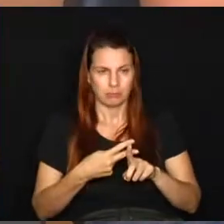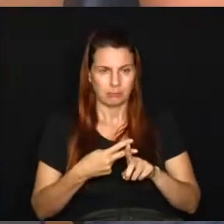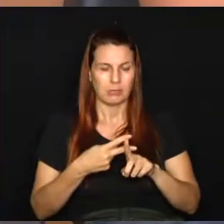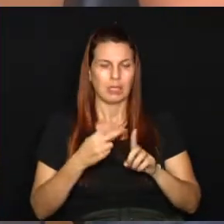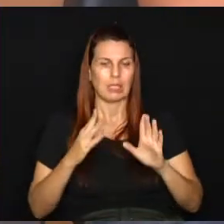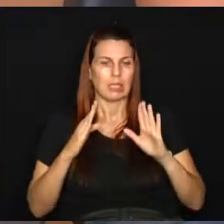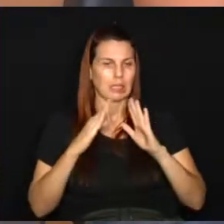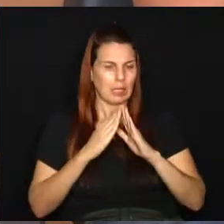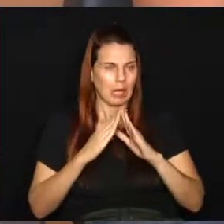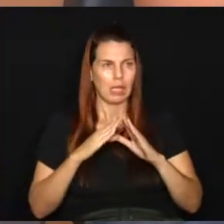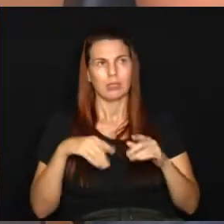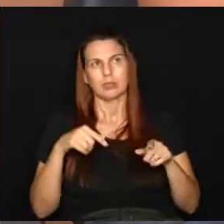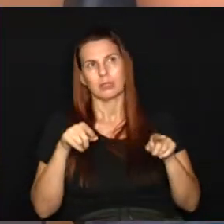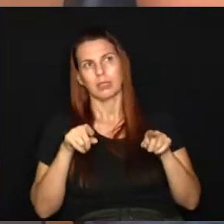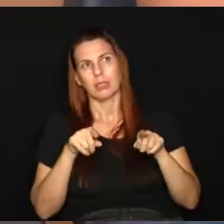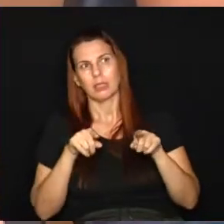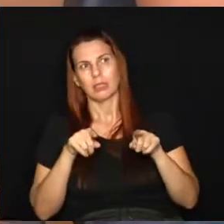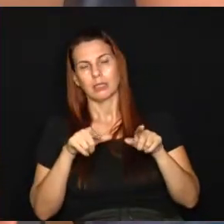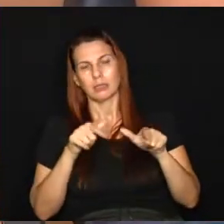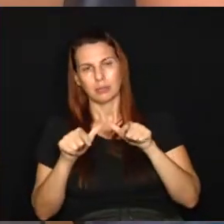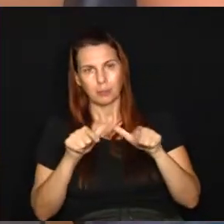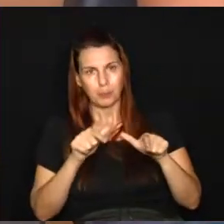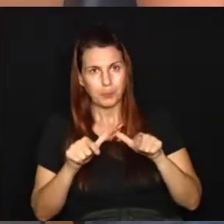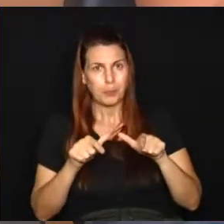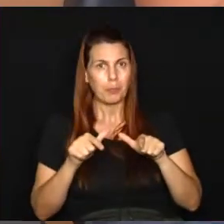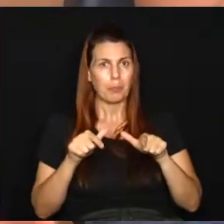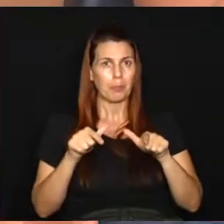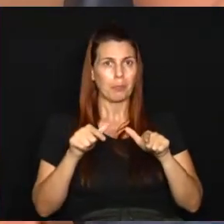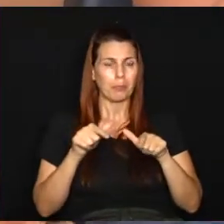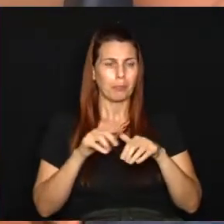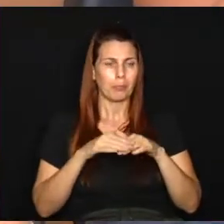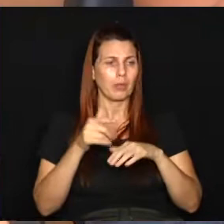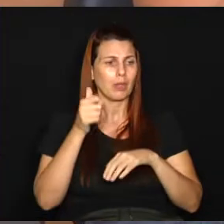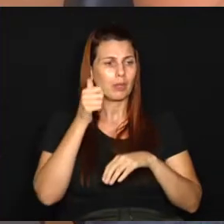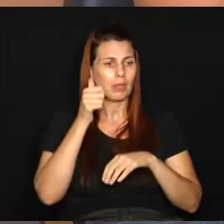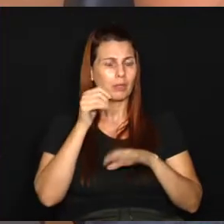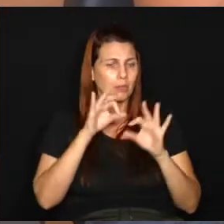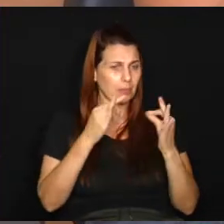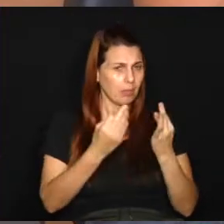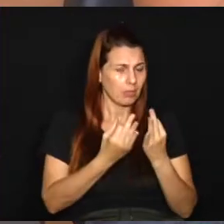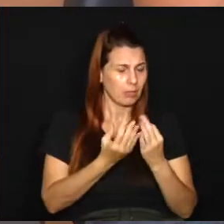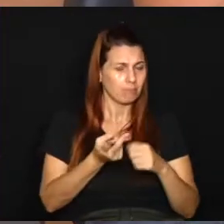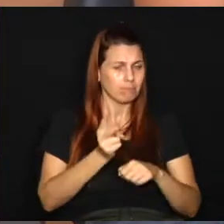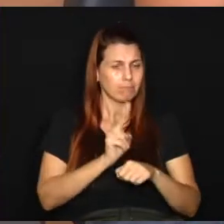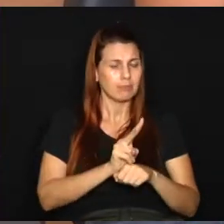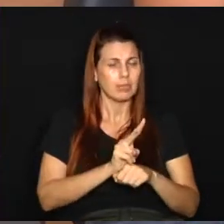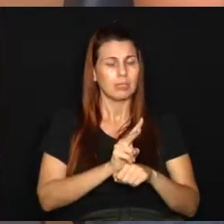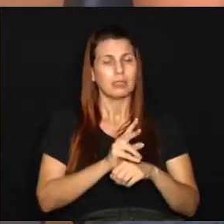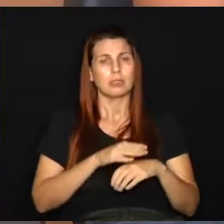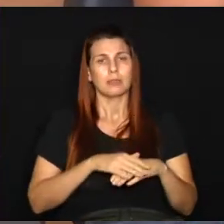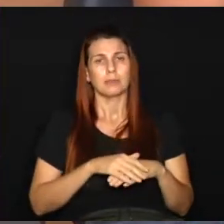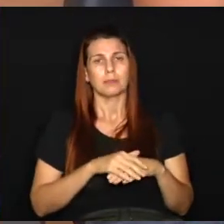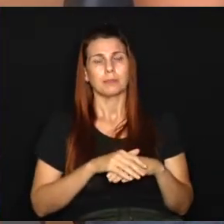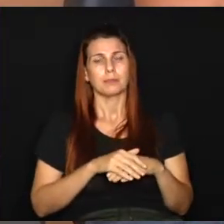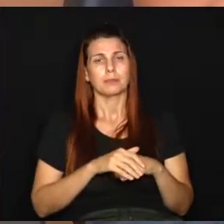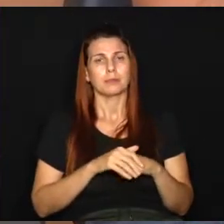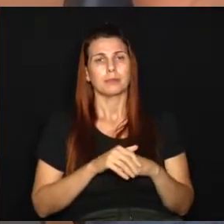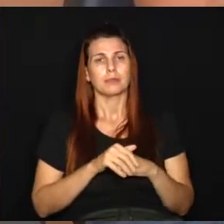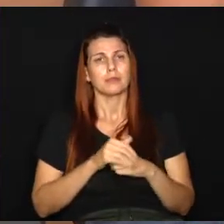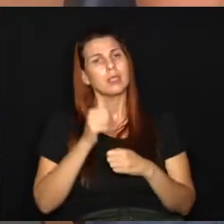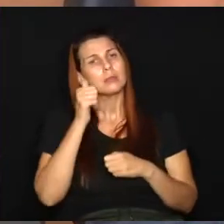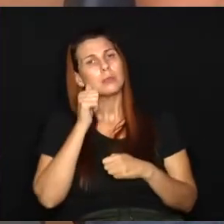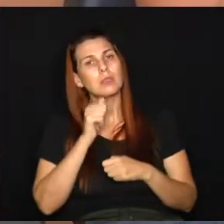doméstico, se elas estão à frente da gestão das famílias, se elas,